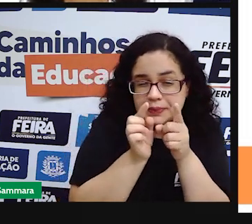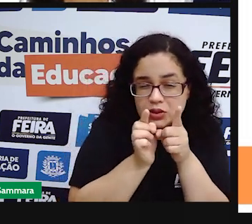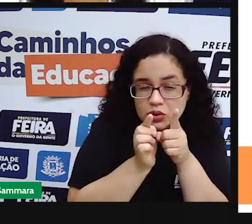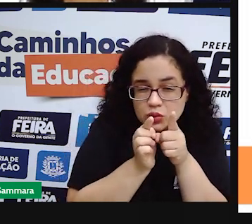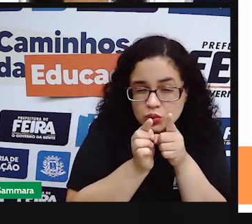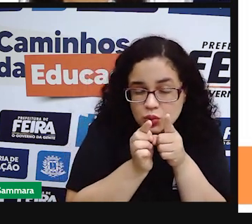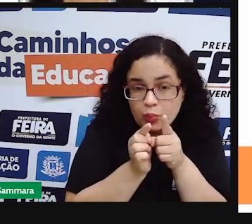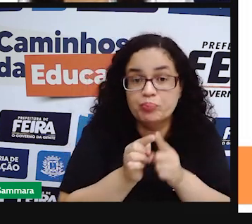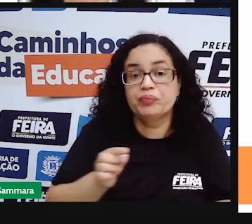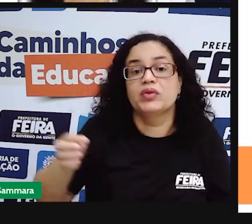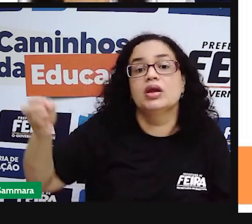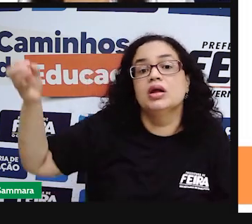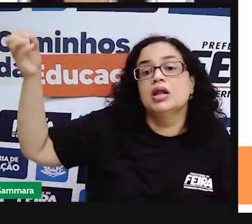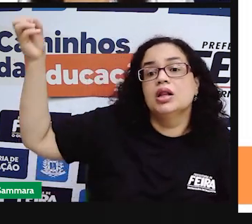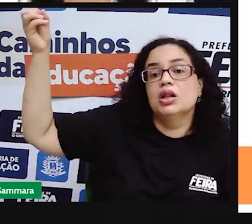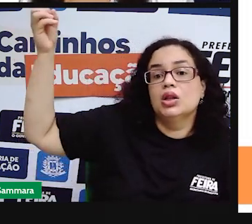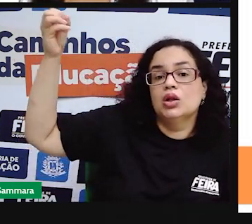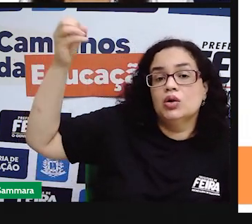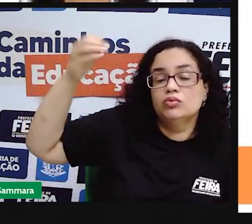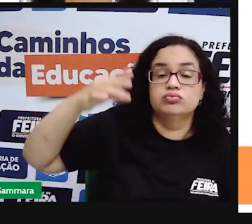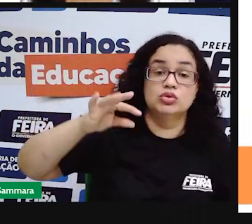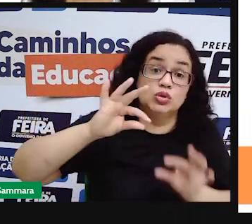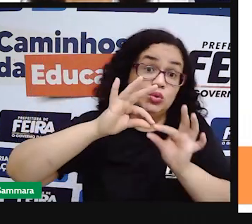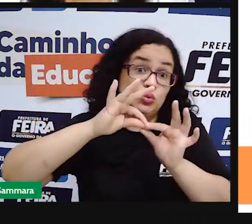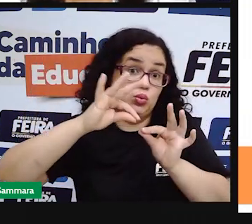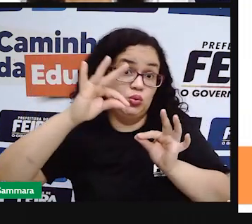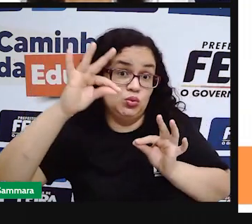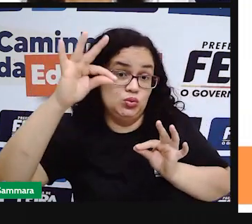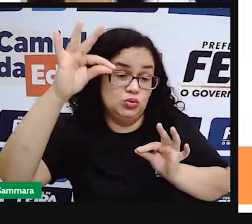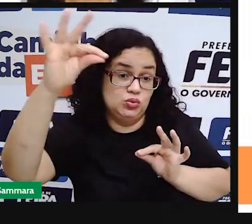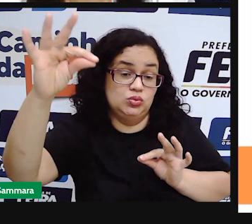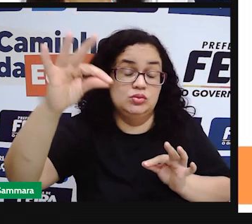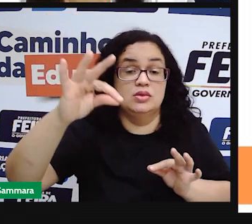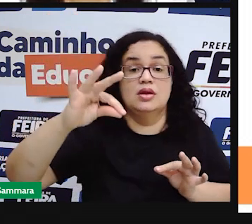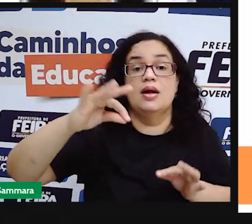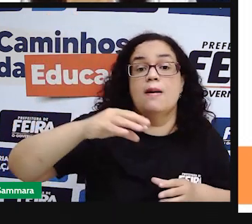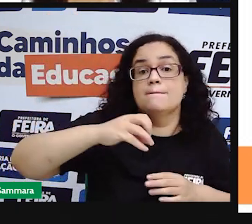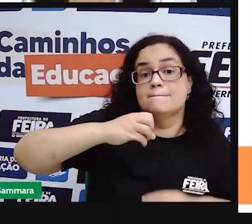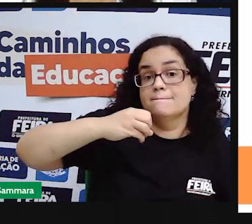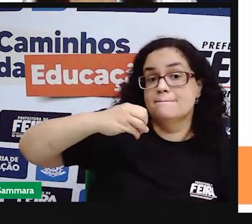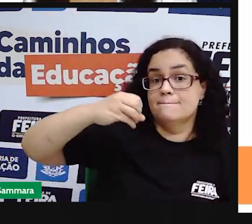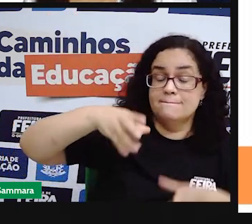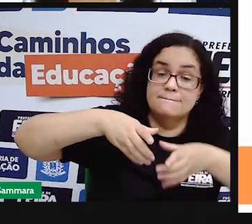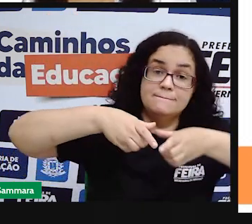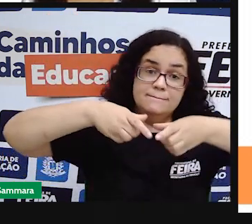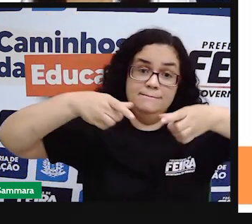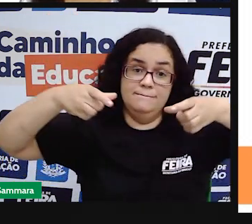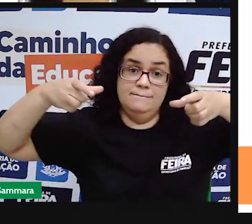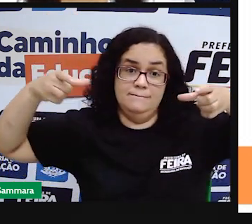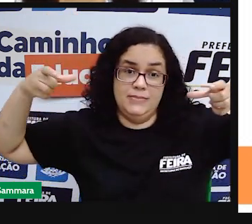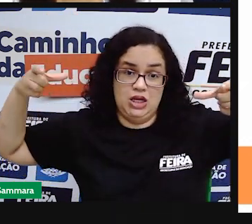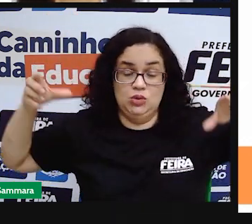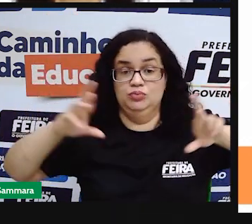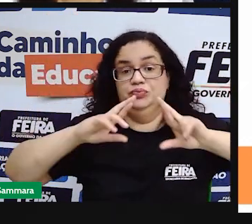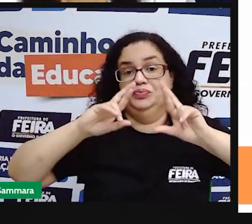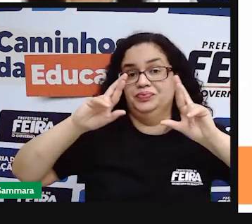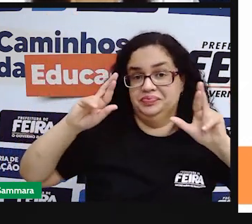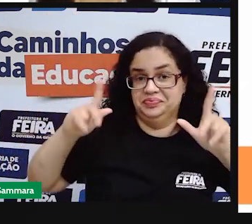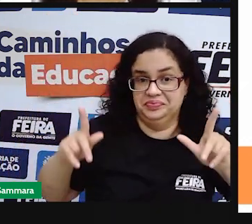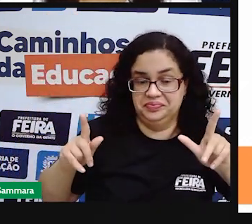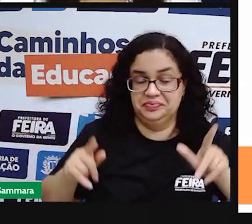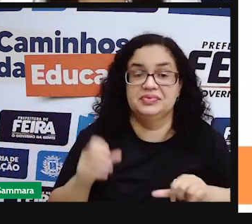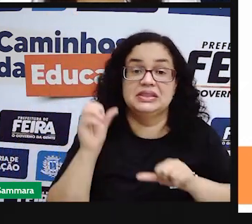fonte de luz está mais distante, aí a projeção vai ser de um tamanho diferente. Então, a mudança